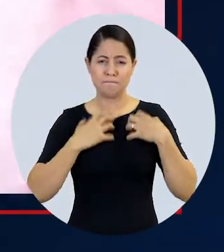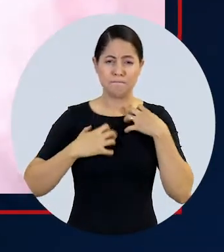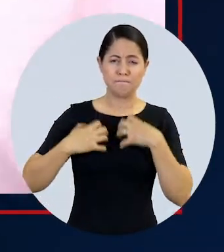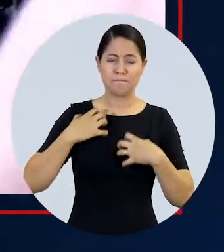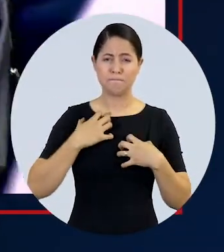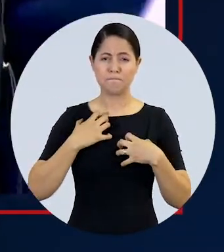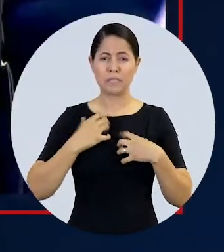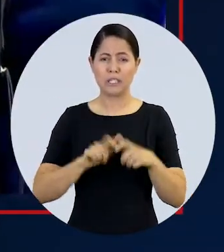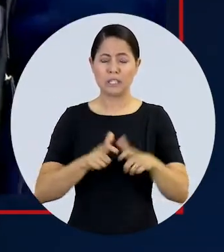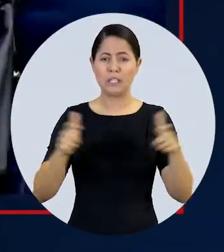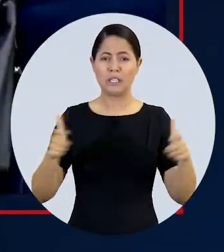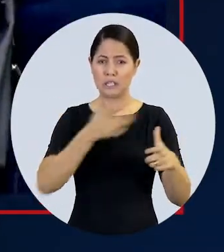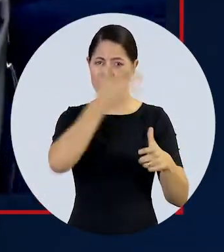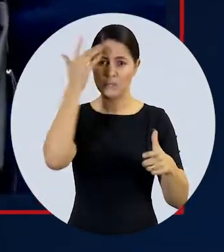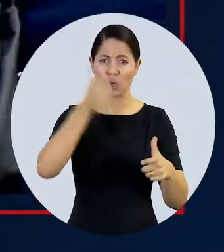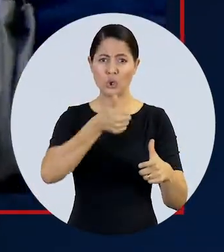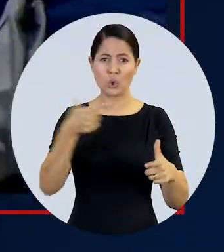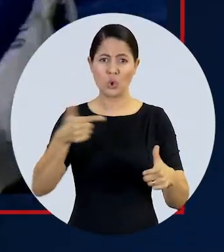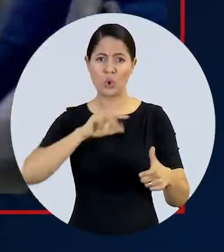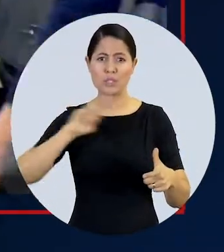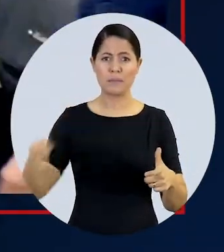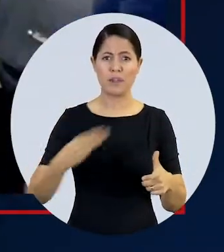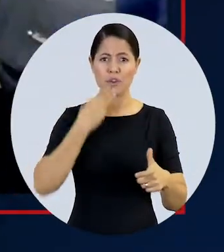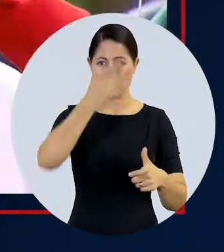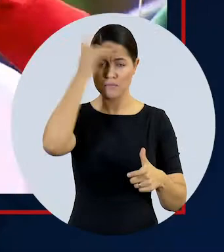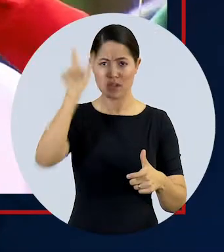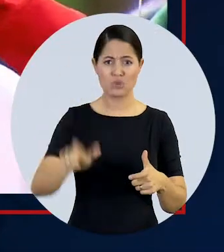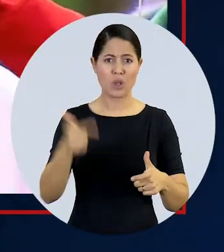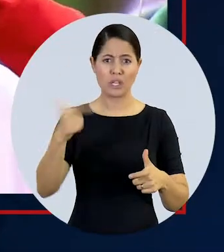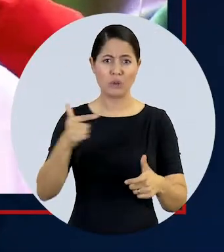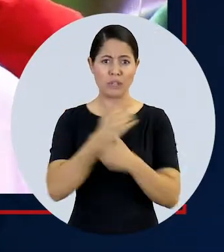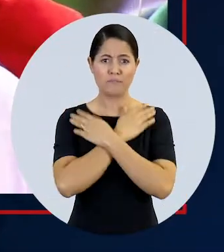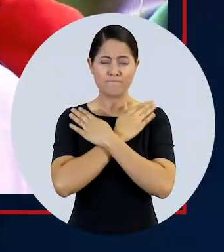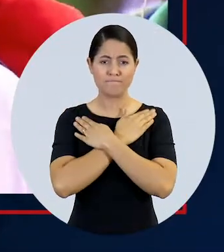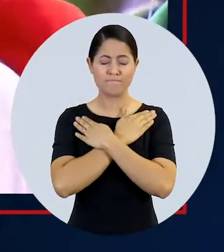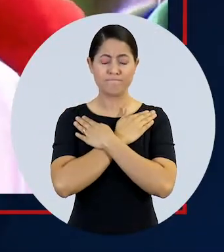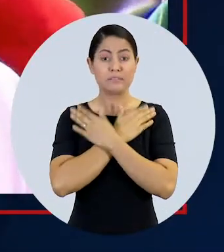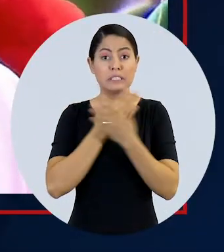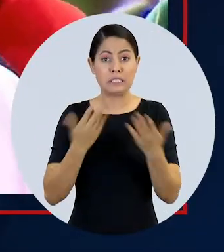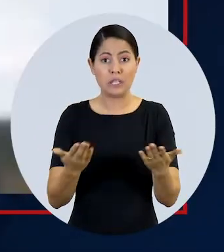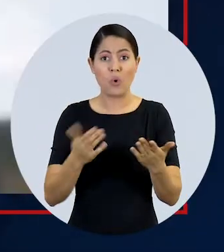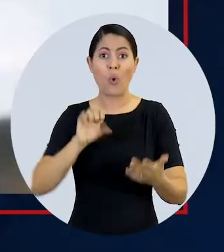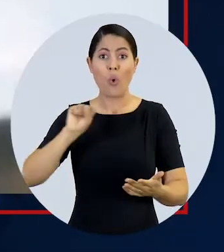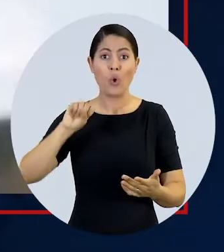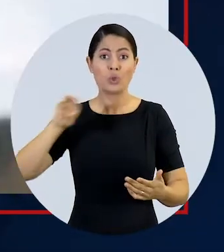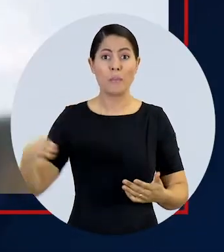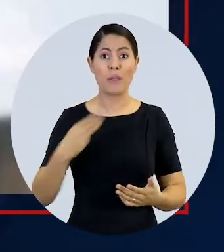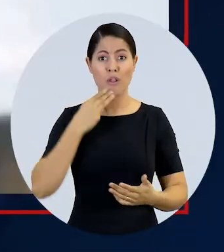Dos pouco mais de 12 milhões de desempregados, 8 milhões são negros.